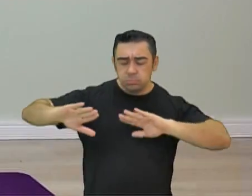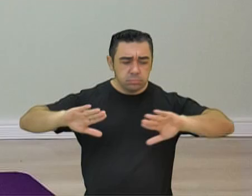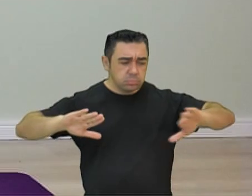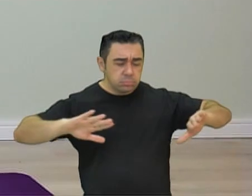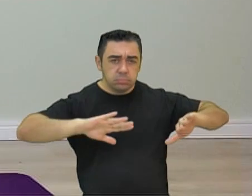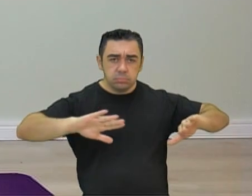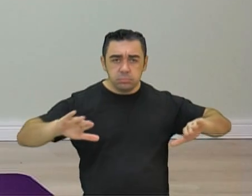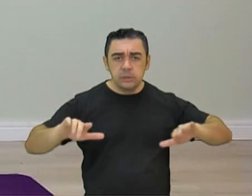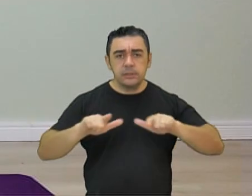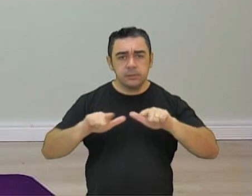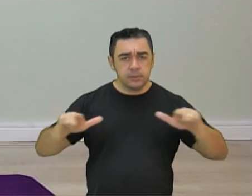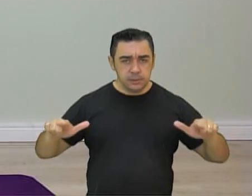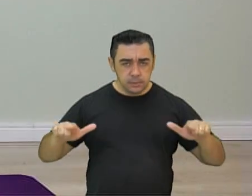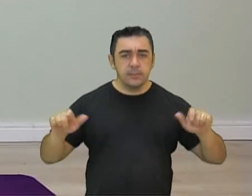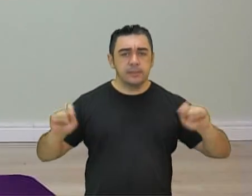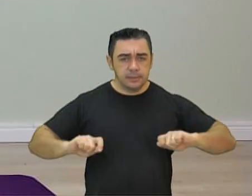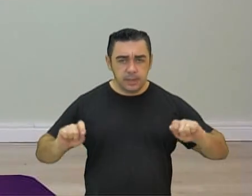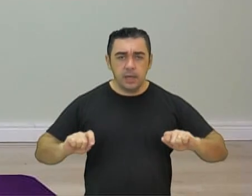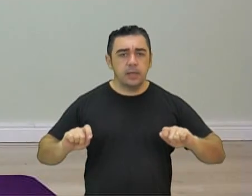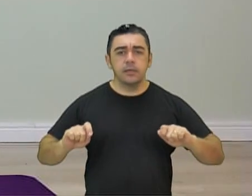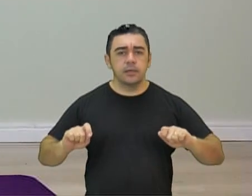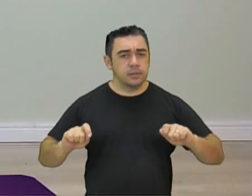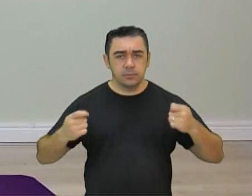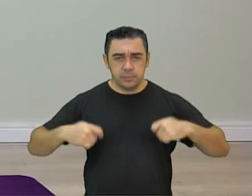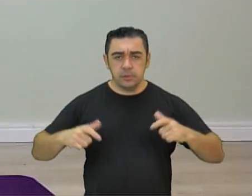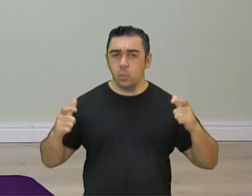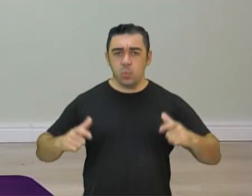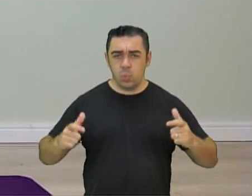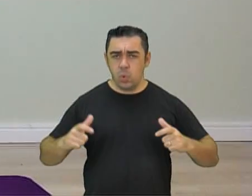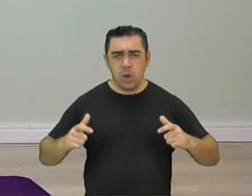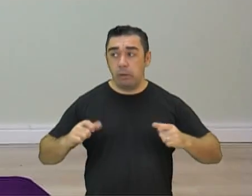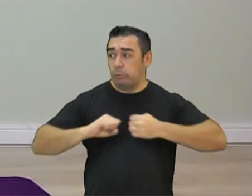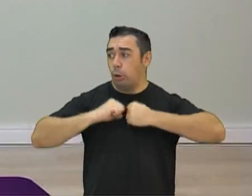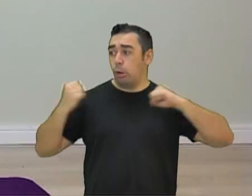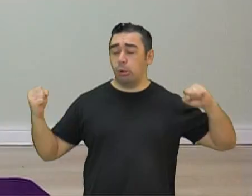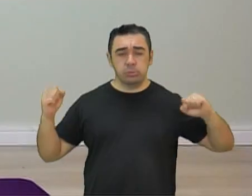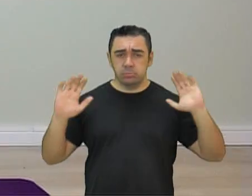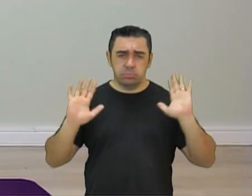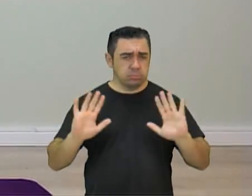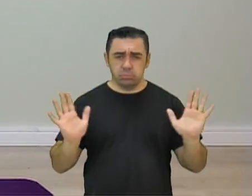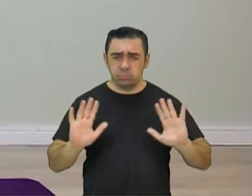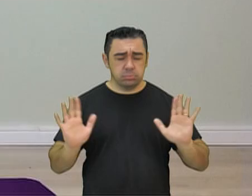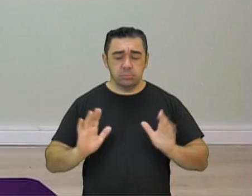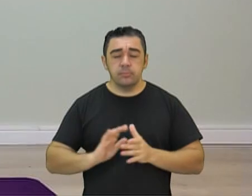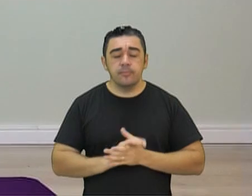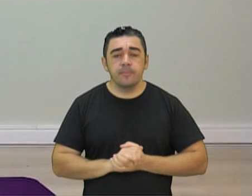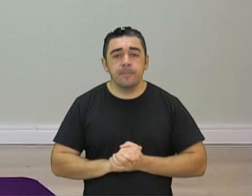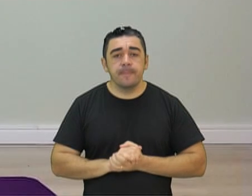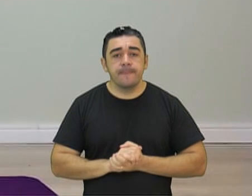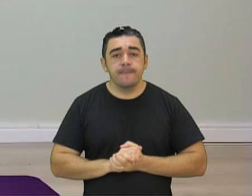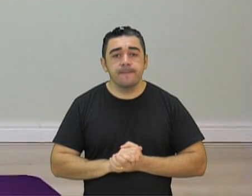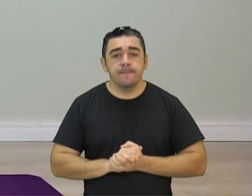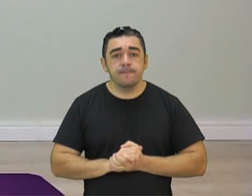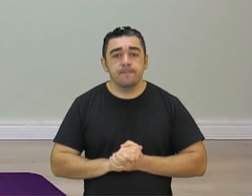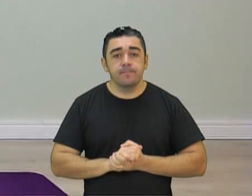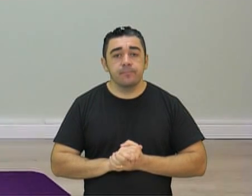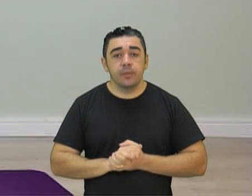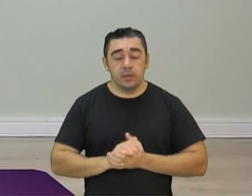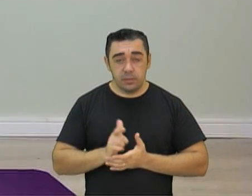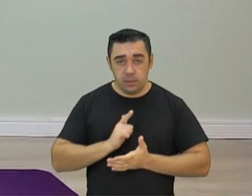te machucar, não precisa de um espaço grande, como a gente já falou, beleza? Então vamos lá.